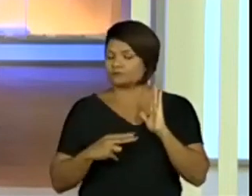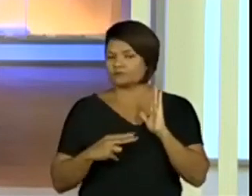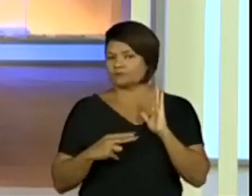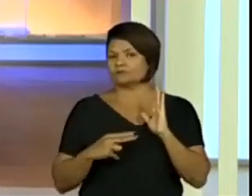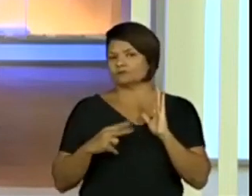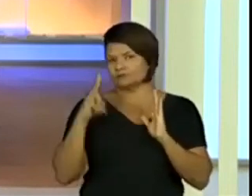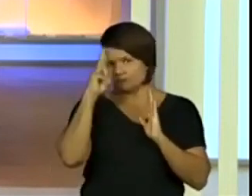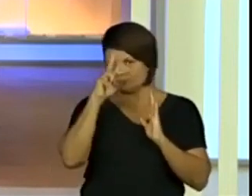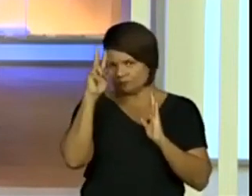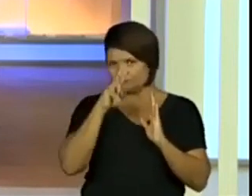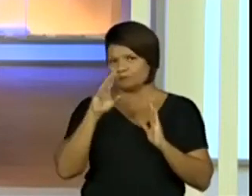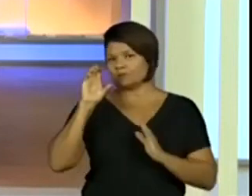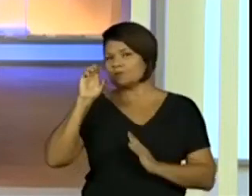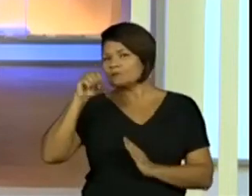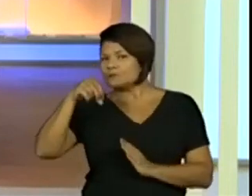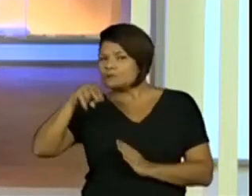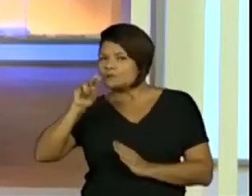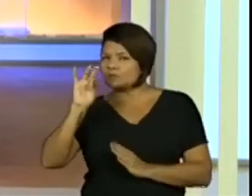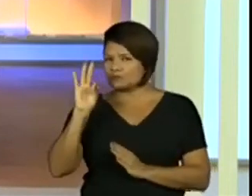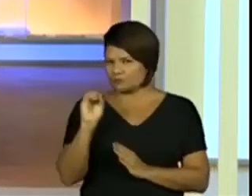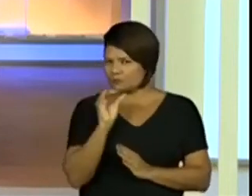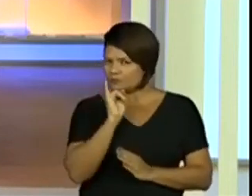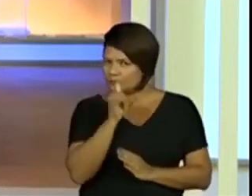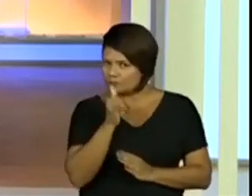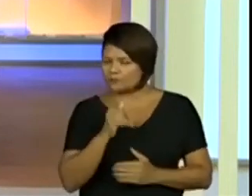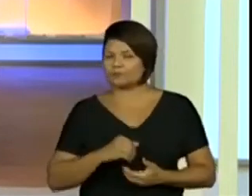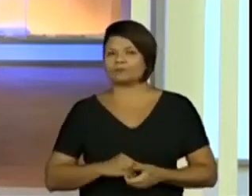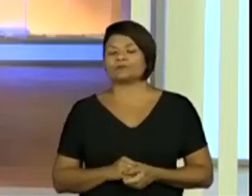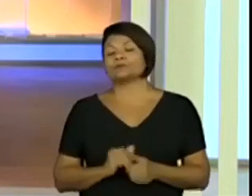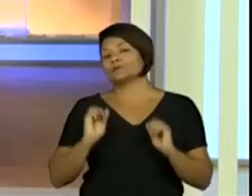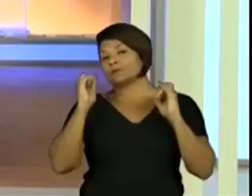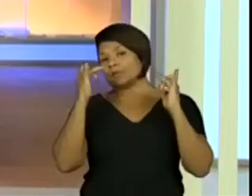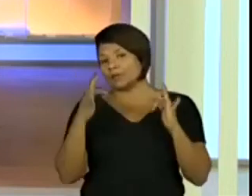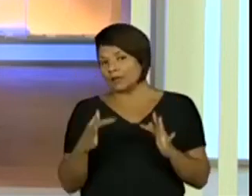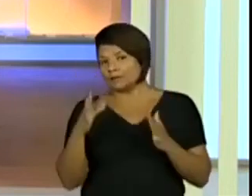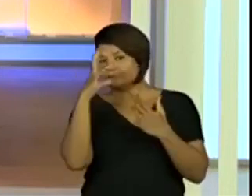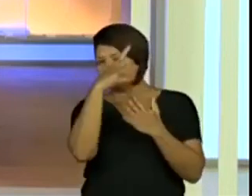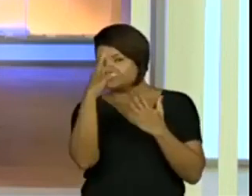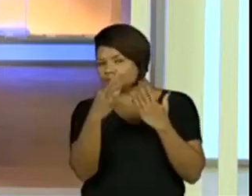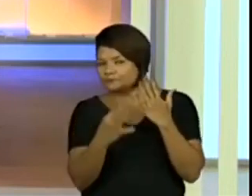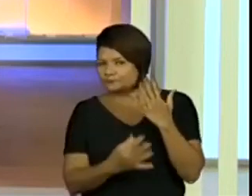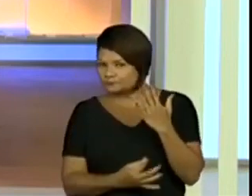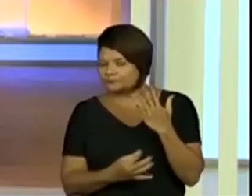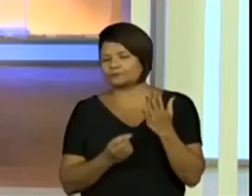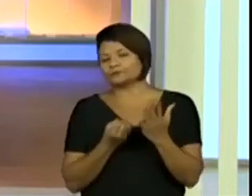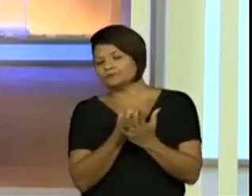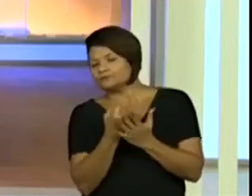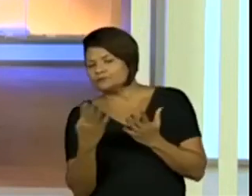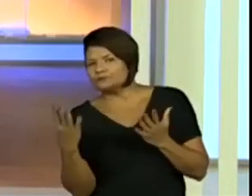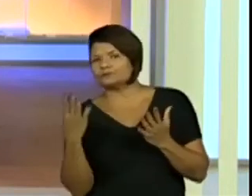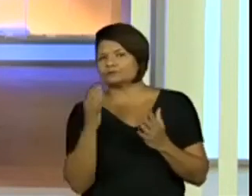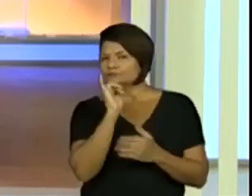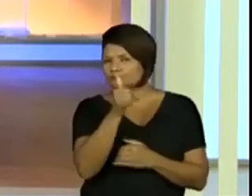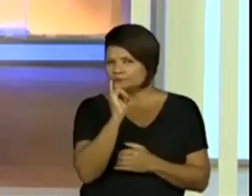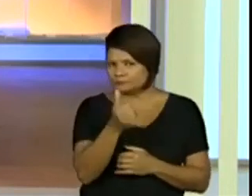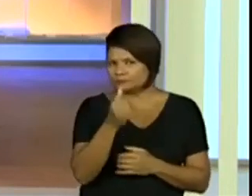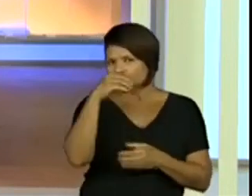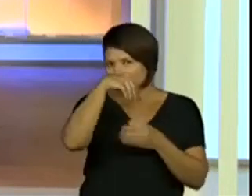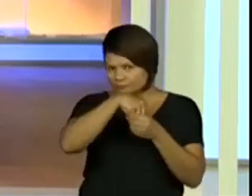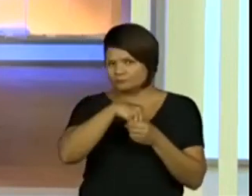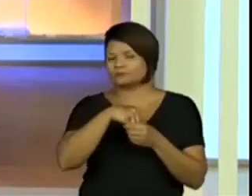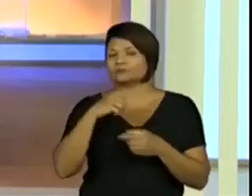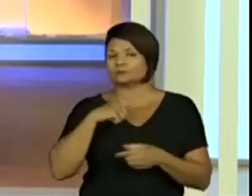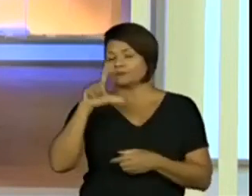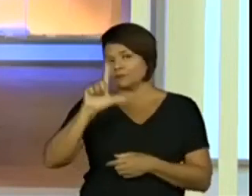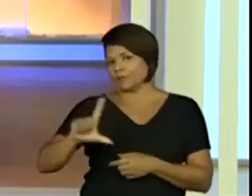conto, né? E vamos falar um pouquinho dos elementos da narrativa. Um conto bem bacana da